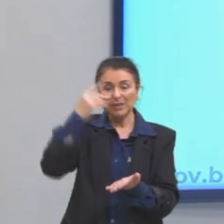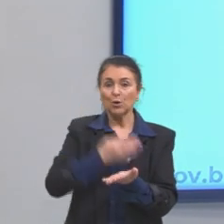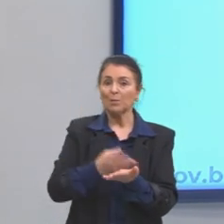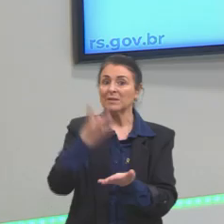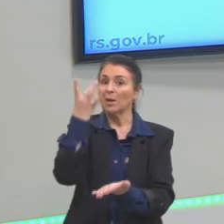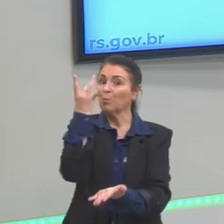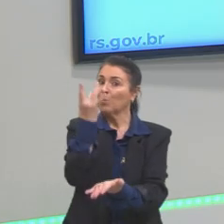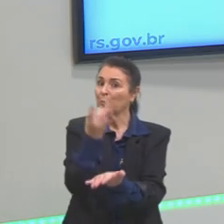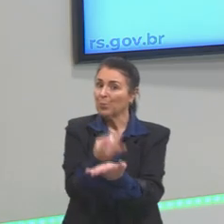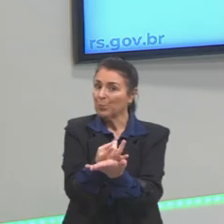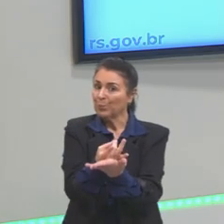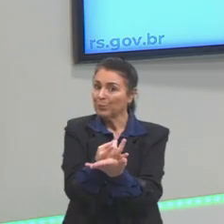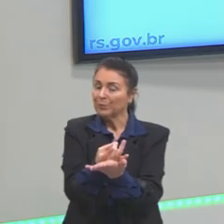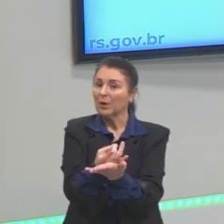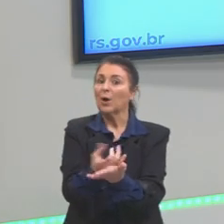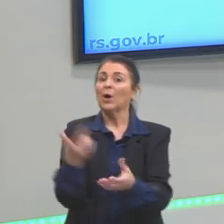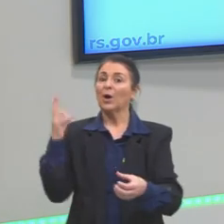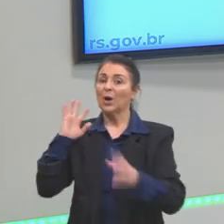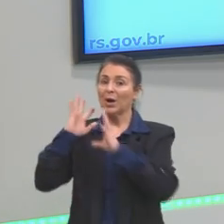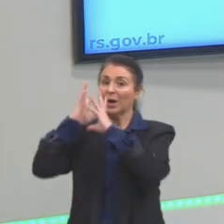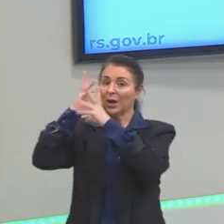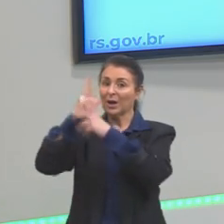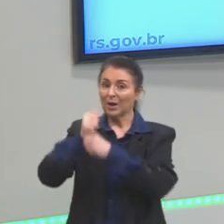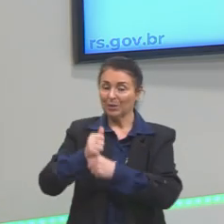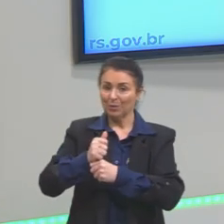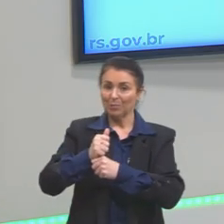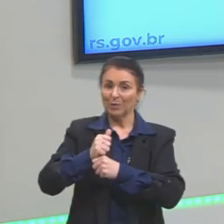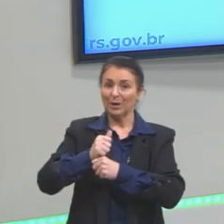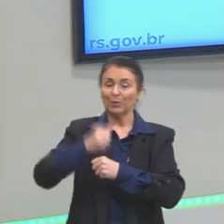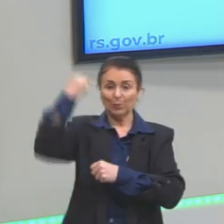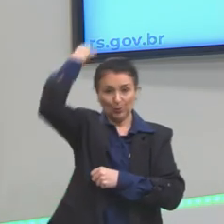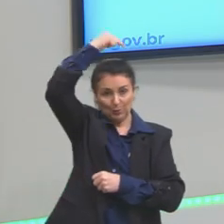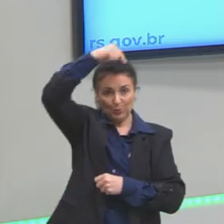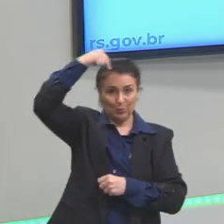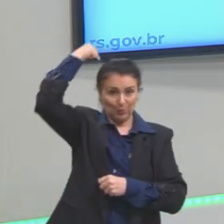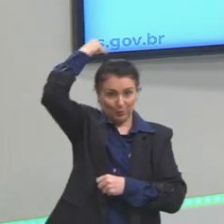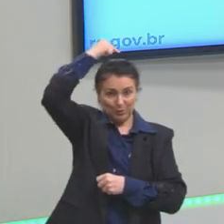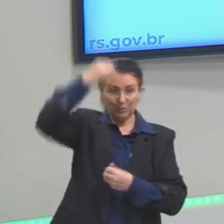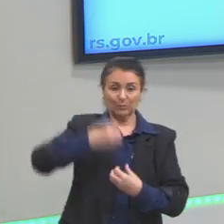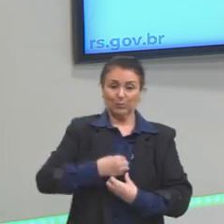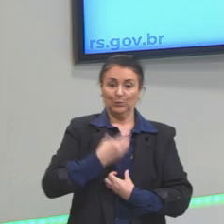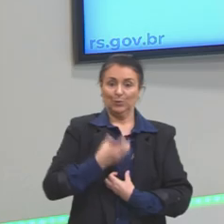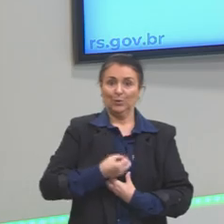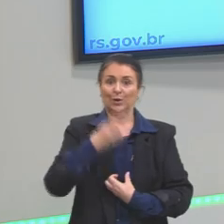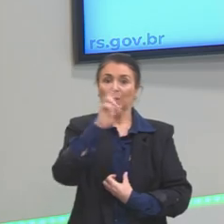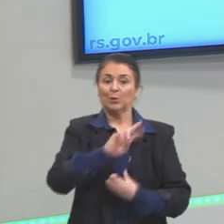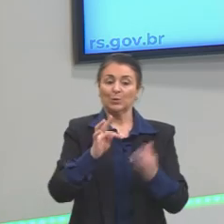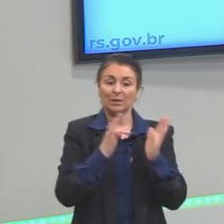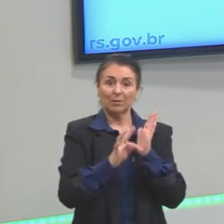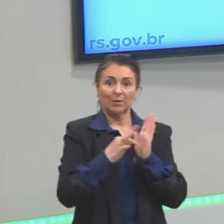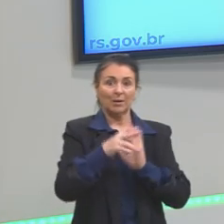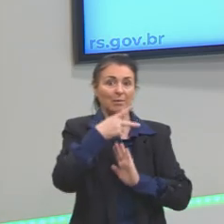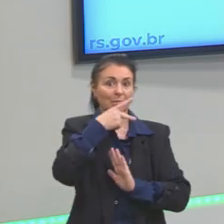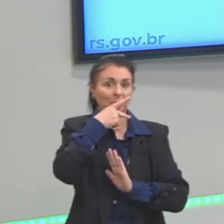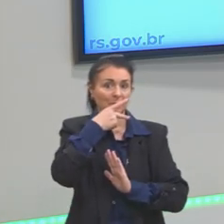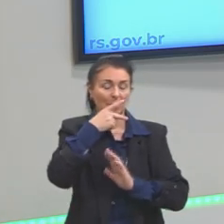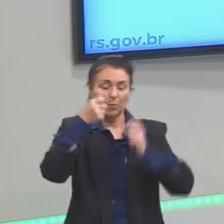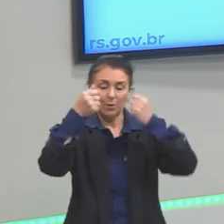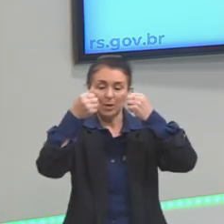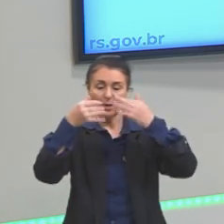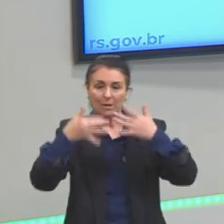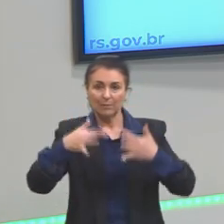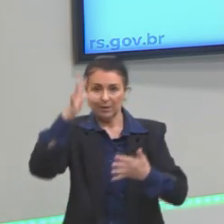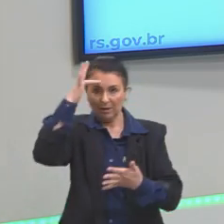então retomando um pouco do Santo Agostinho ele se utiliza da teoria platônica para explicar a fé